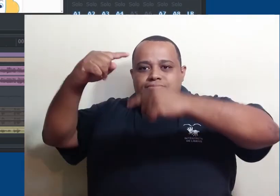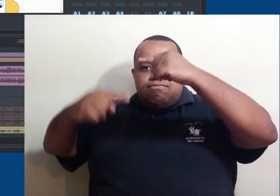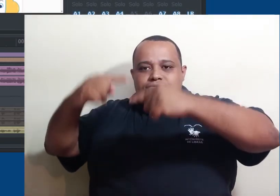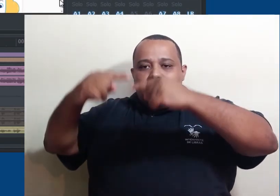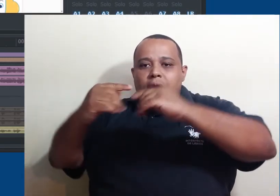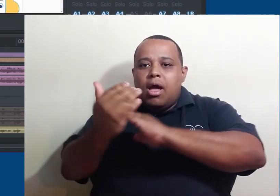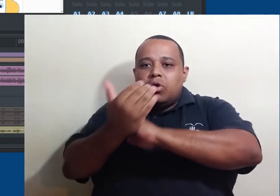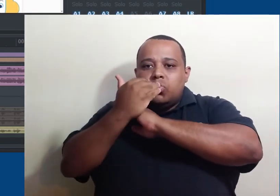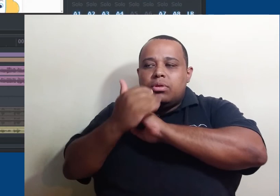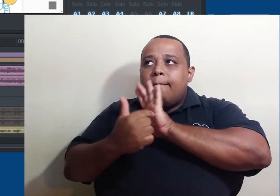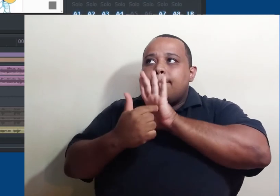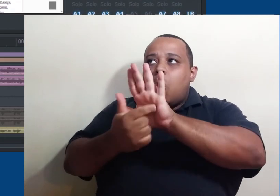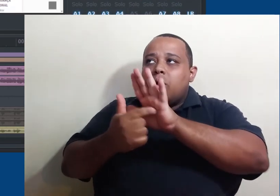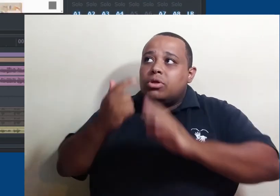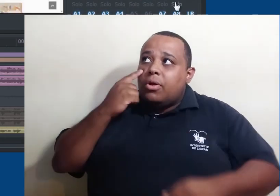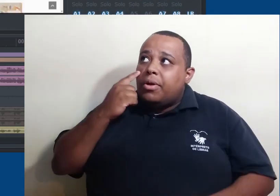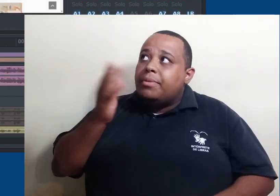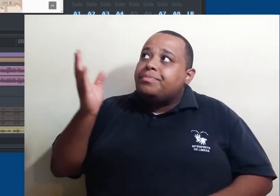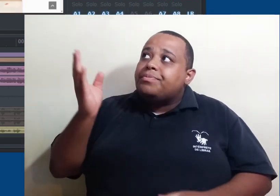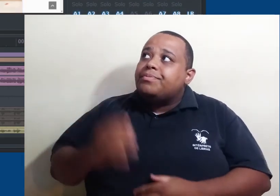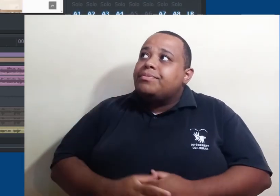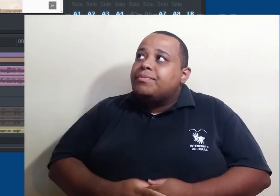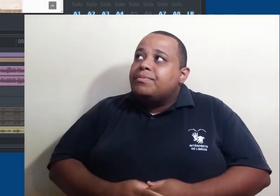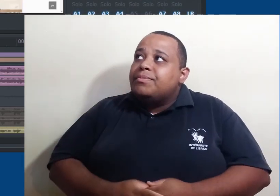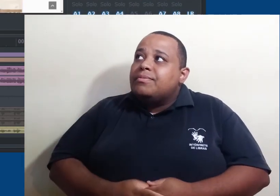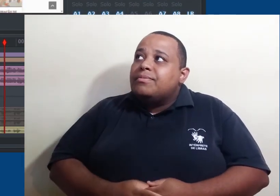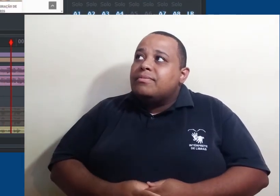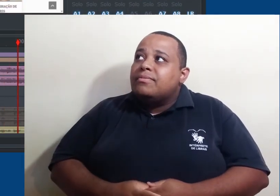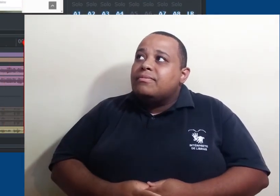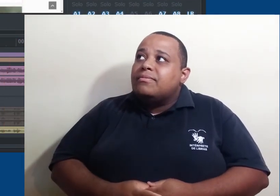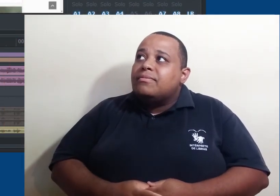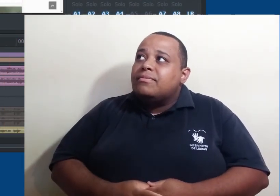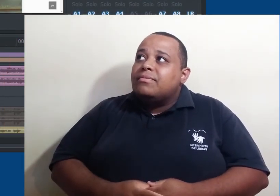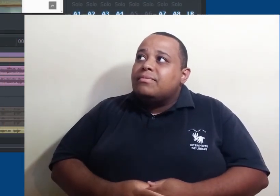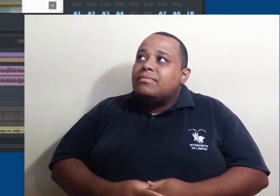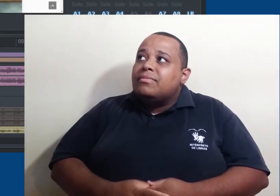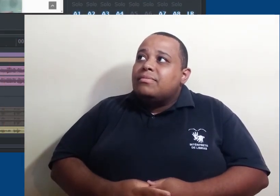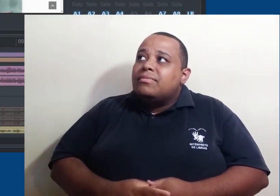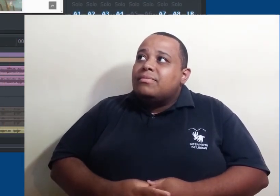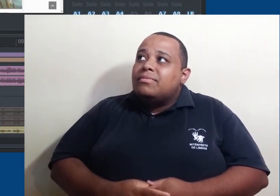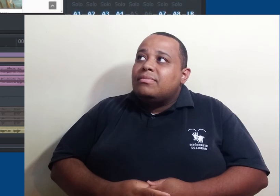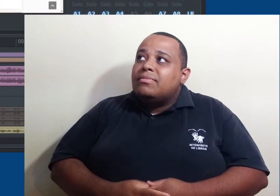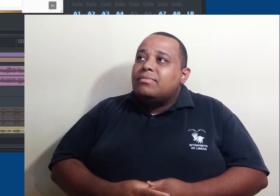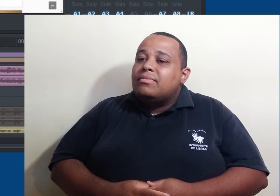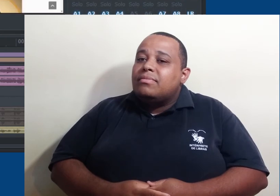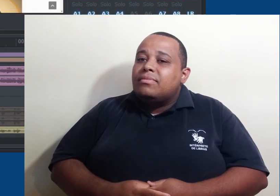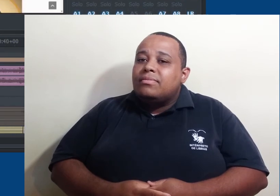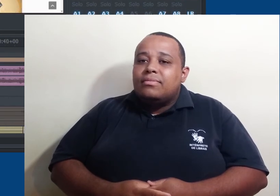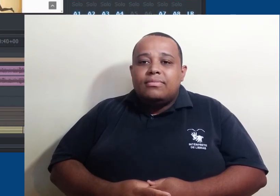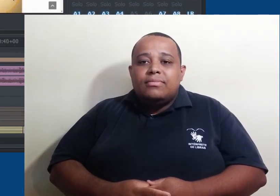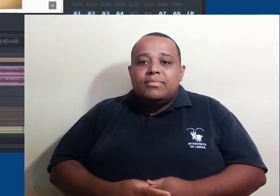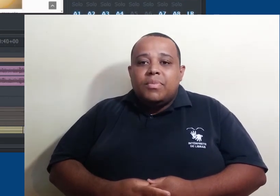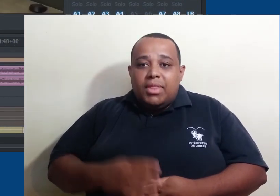é o A7 e o A8. Da universidade, desde livros, objetos interativos, jogos e, além de tudo